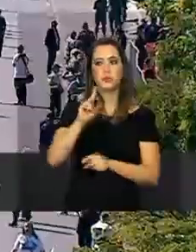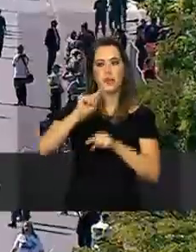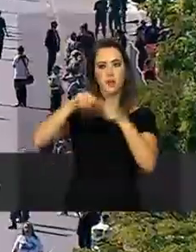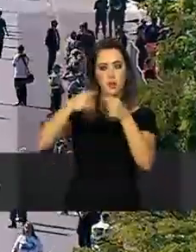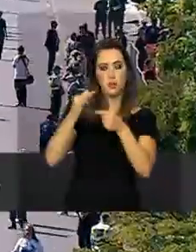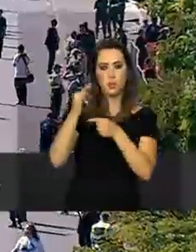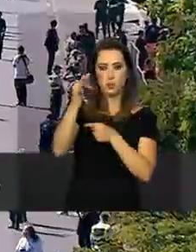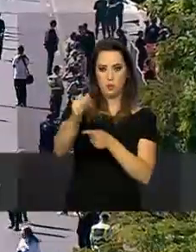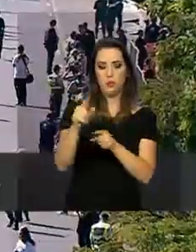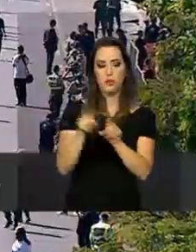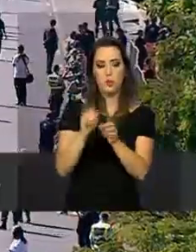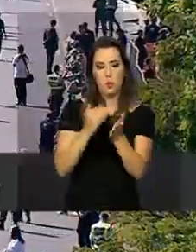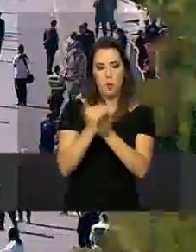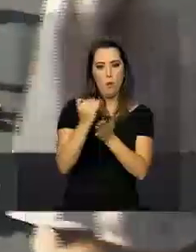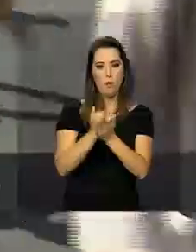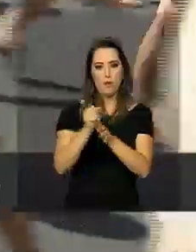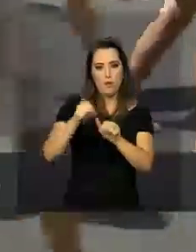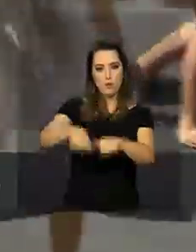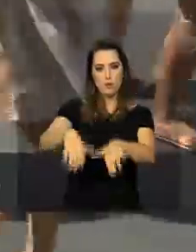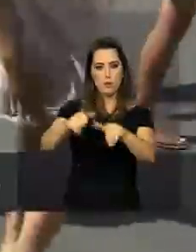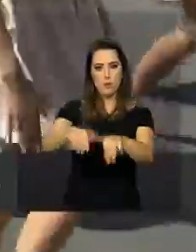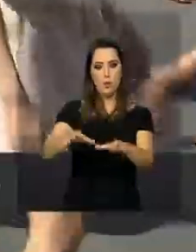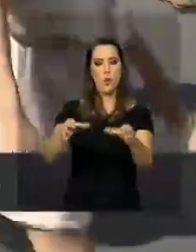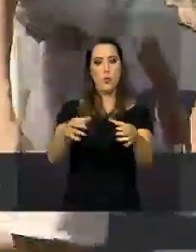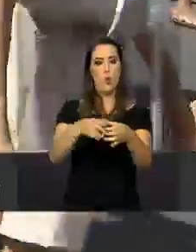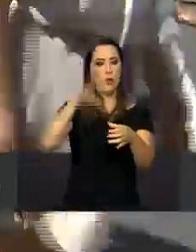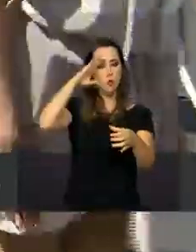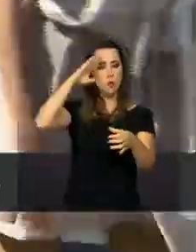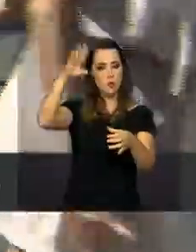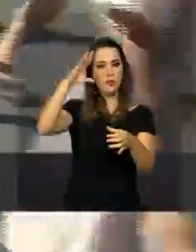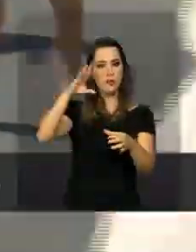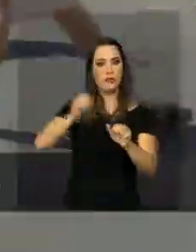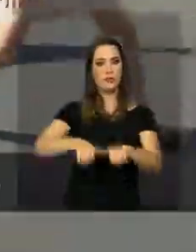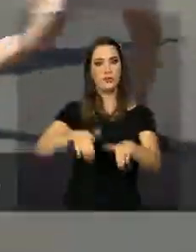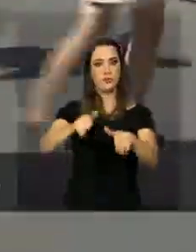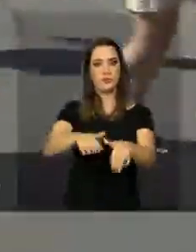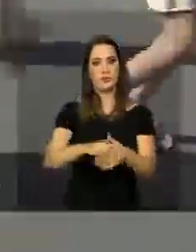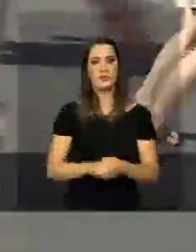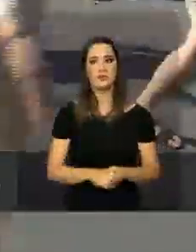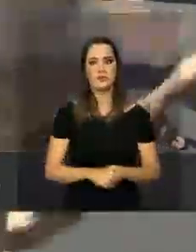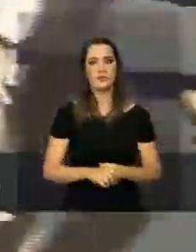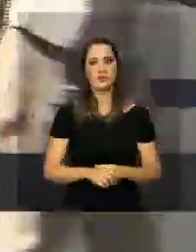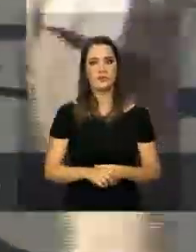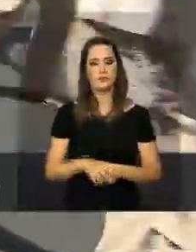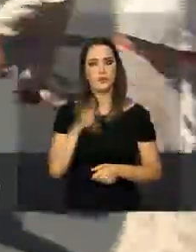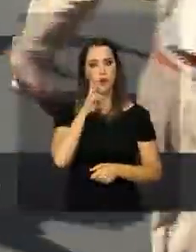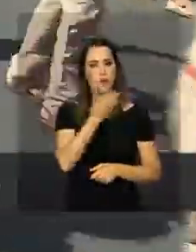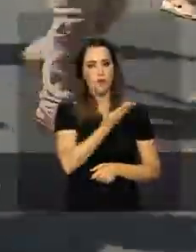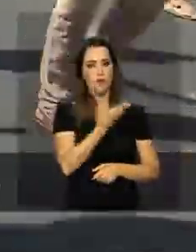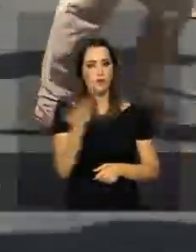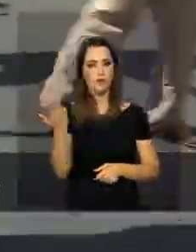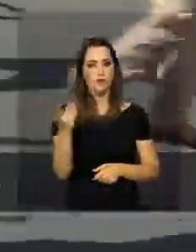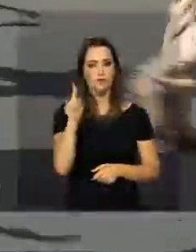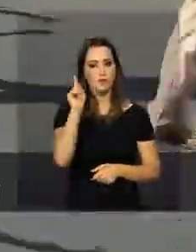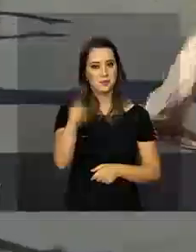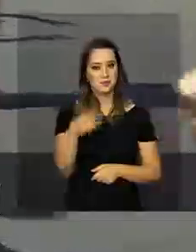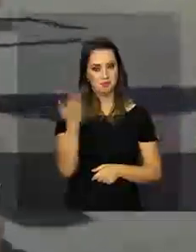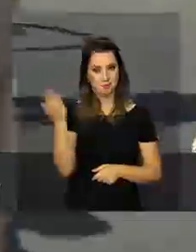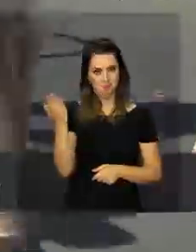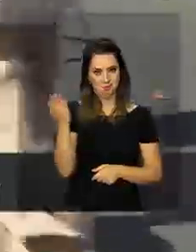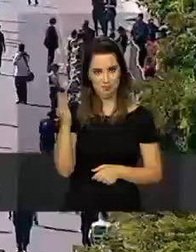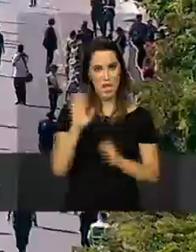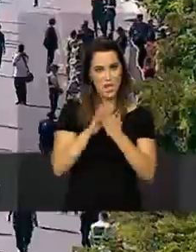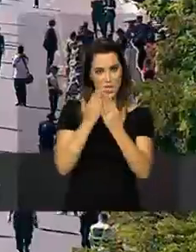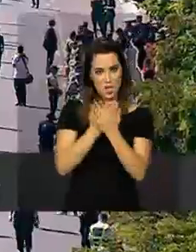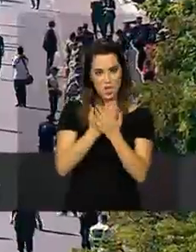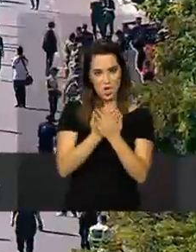mais começa então o desfile, a parte militar do desfile, né? Olha só essas imagens.